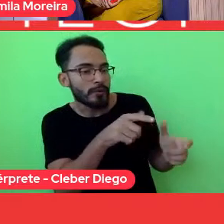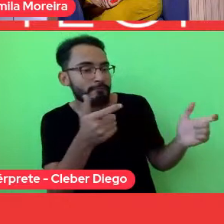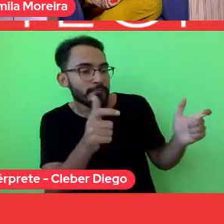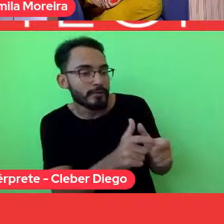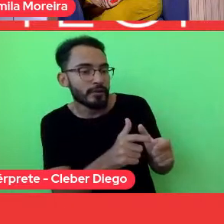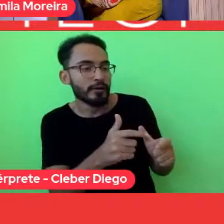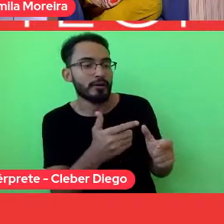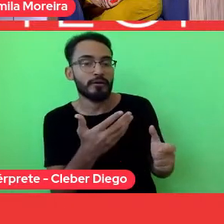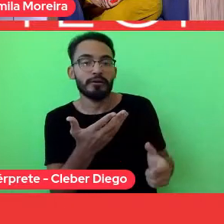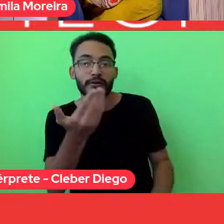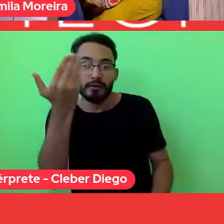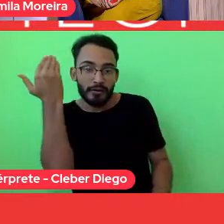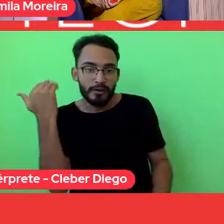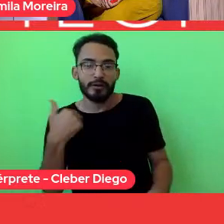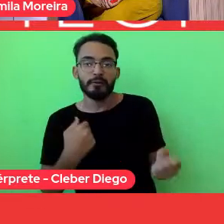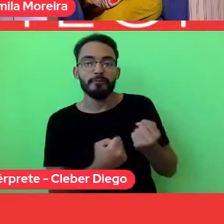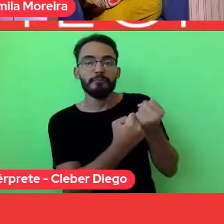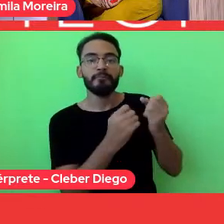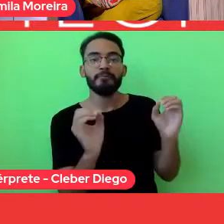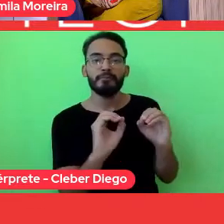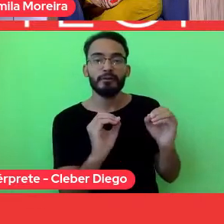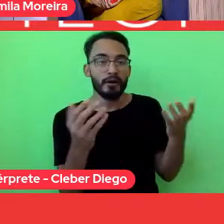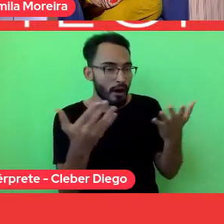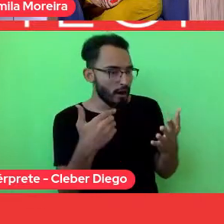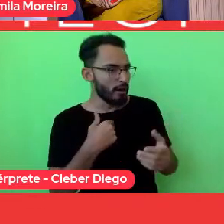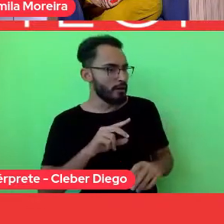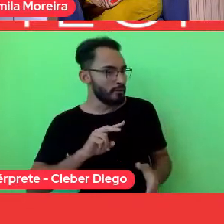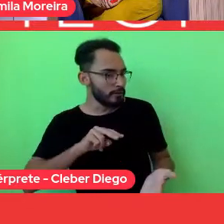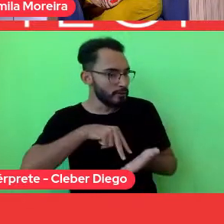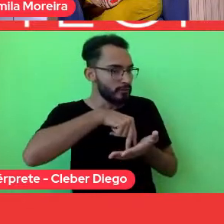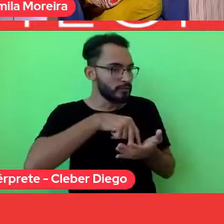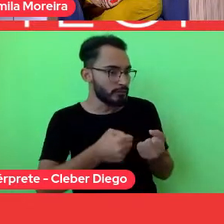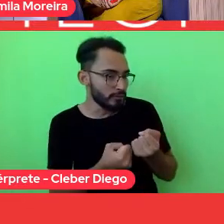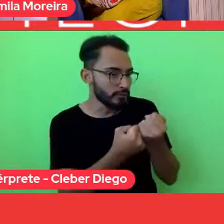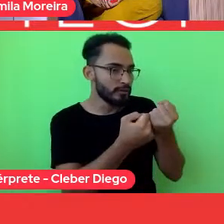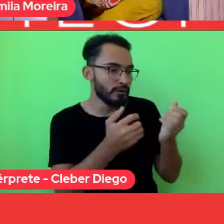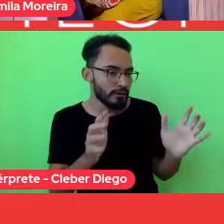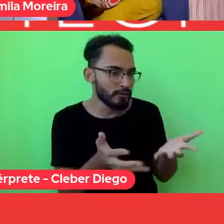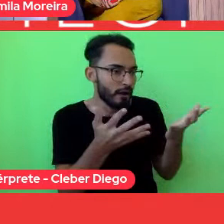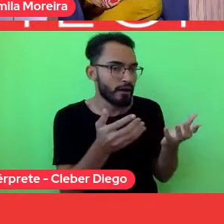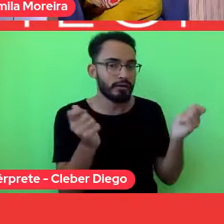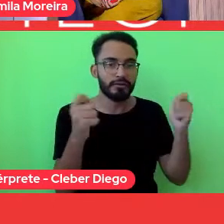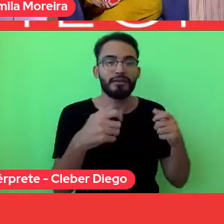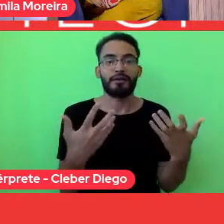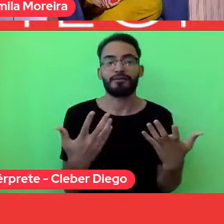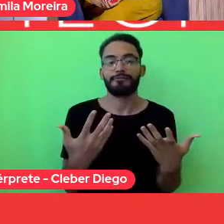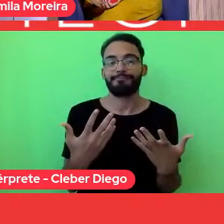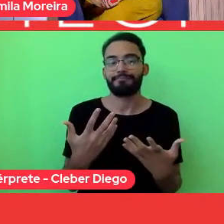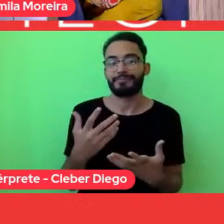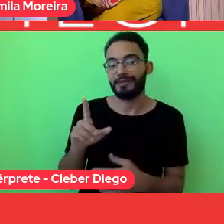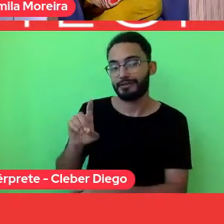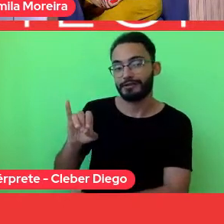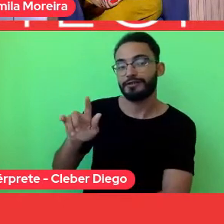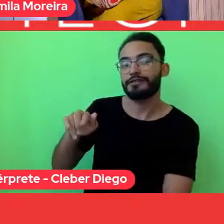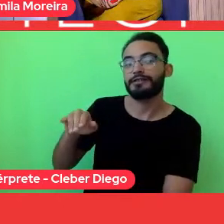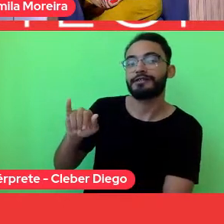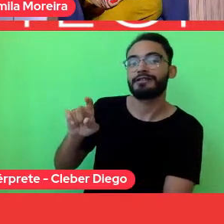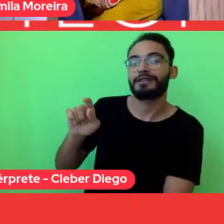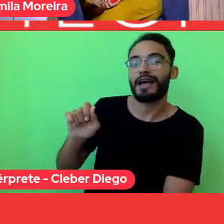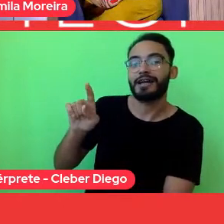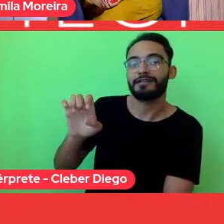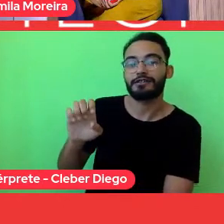antes. Eu sempre me percebo nessa posição. Então, além de uma dignidade individual e no